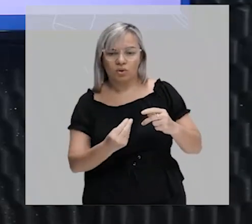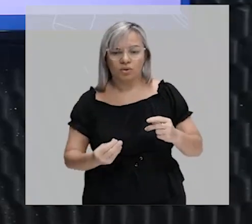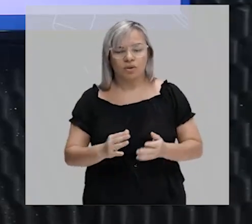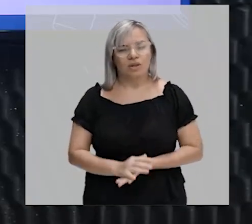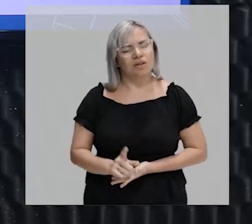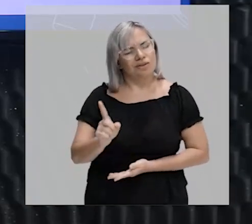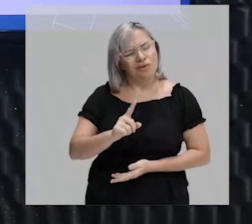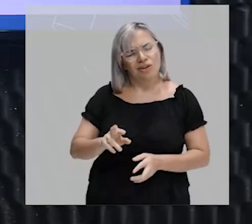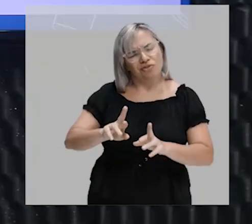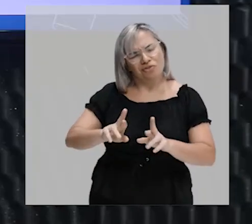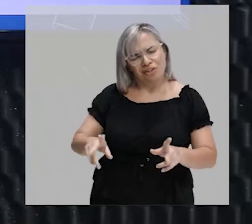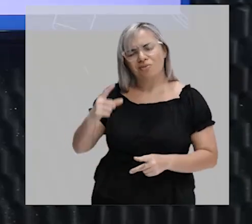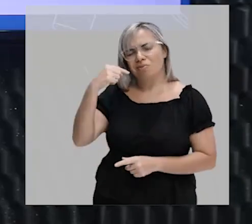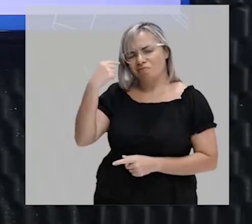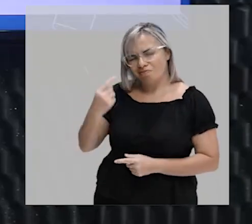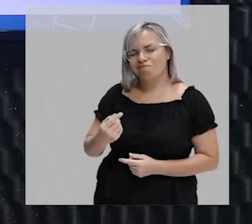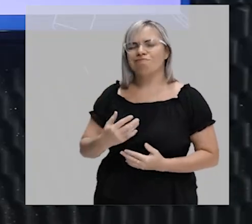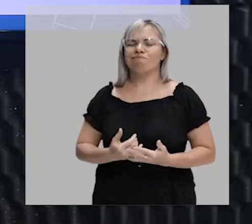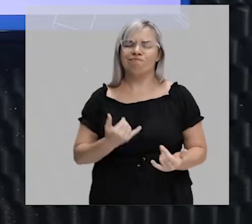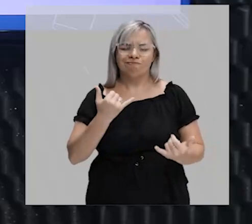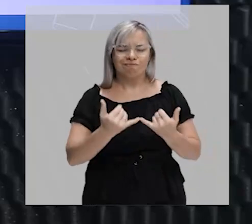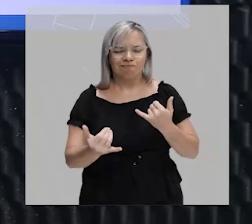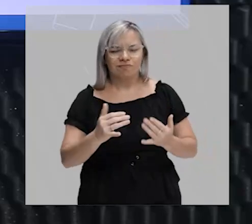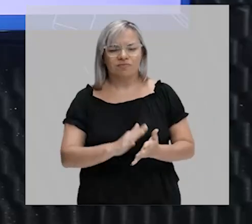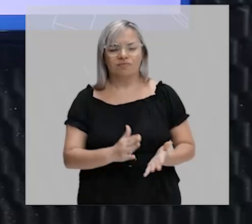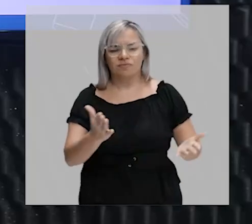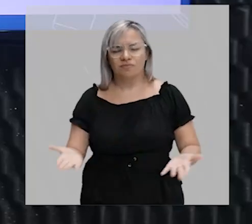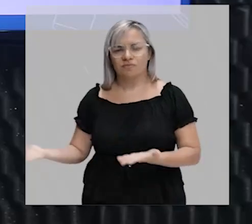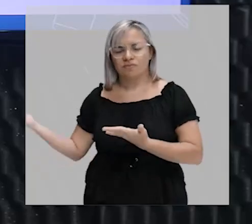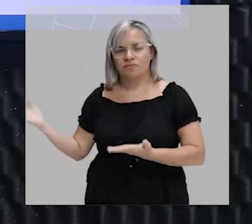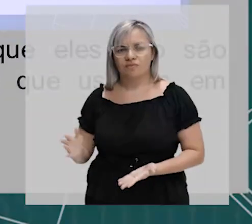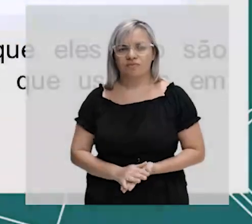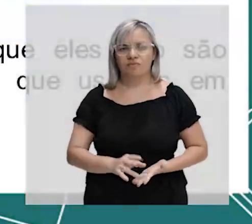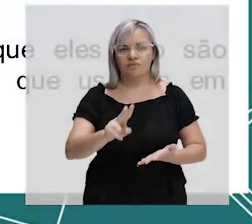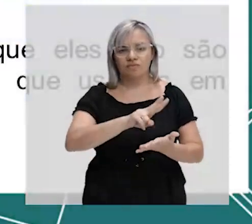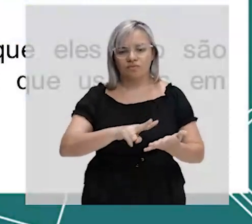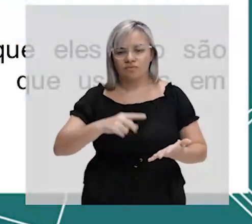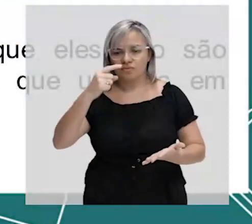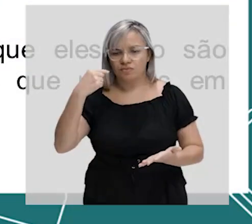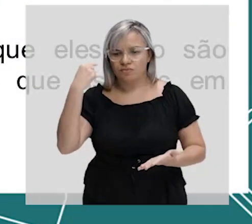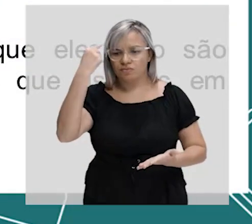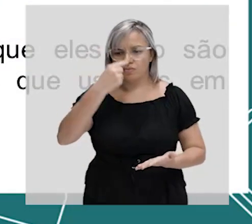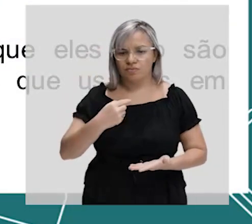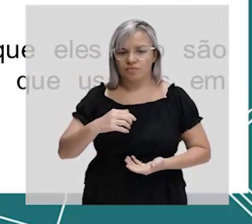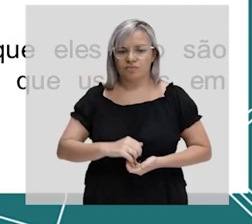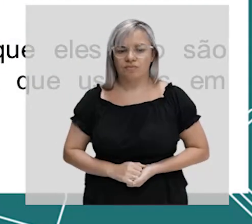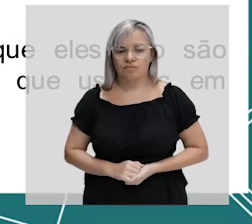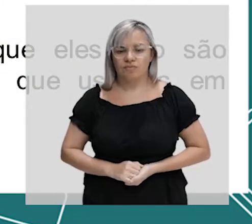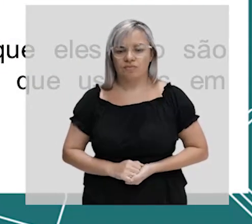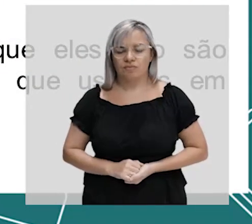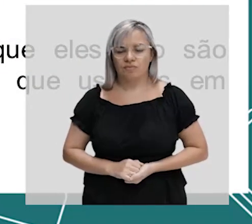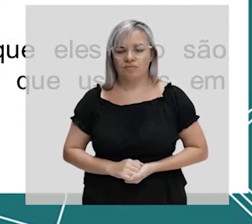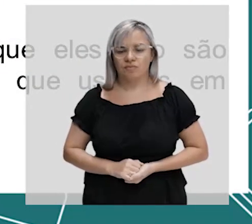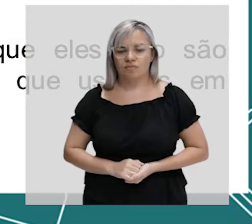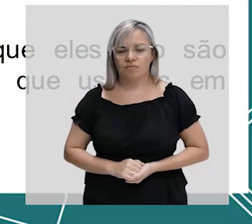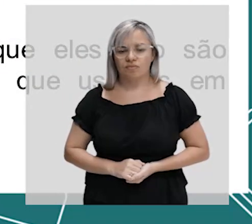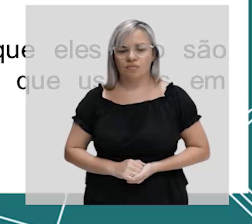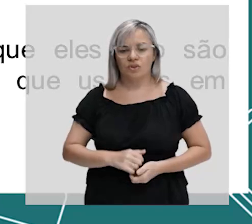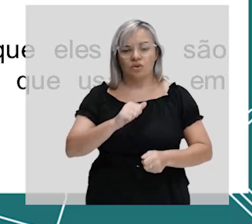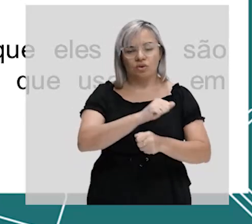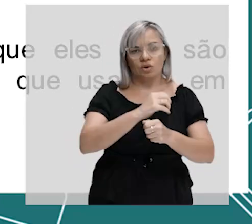Então, vamos ler aqui. Os artículos definidos e indefinidos são representados pelos artigos